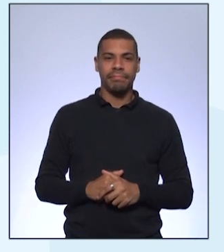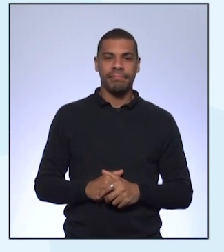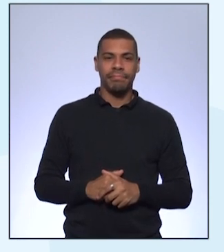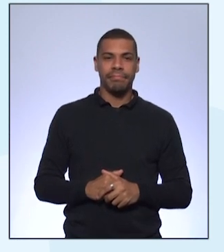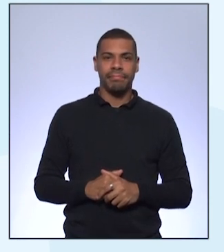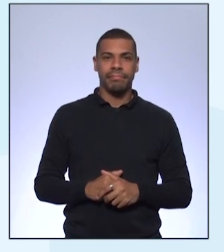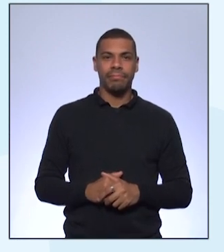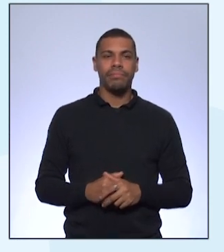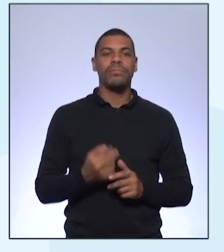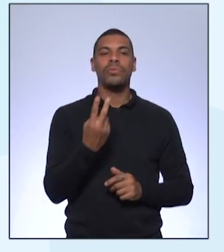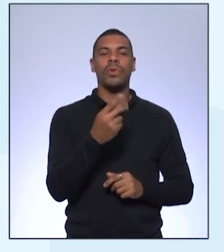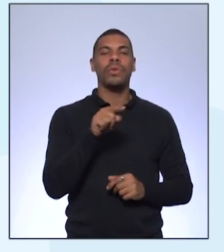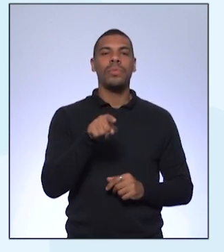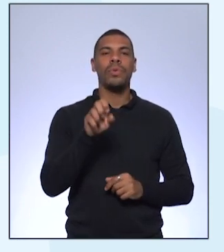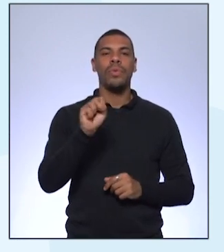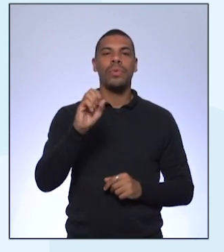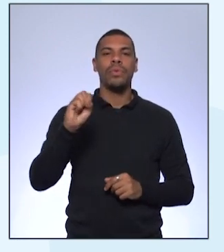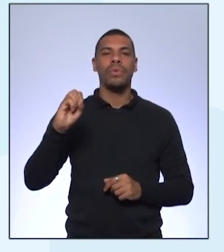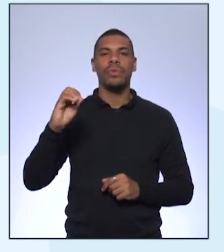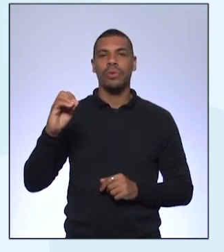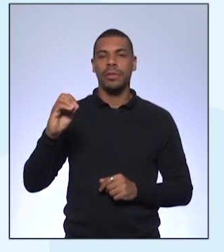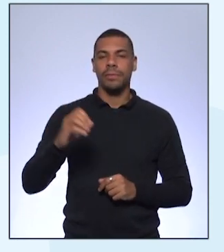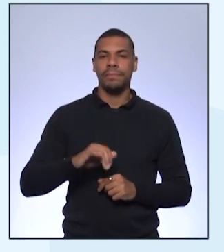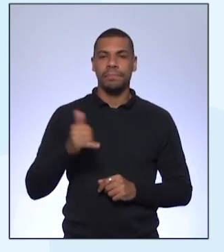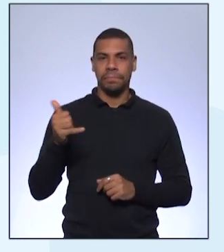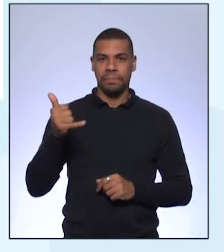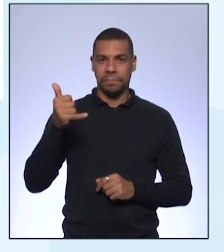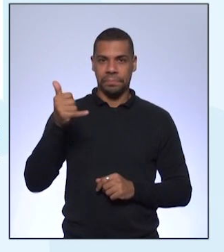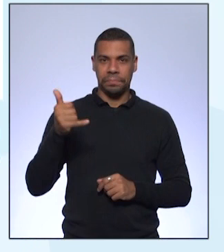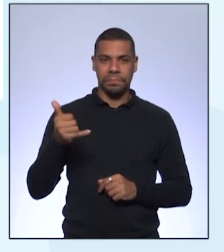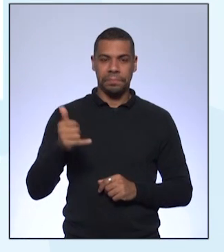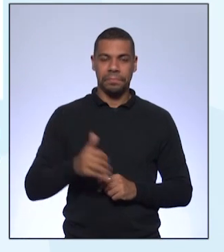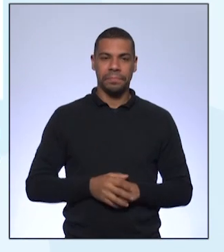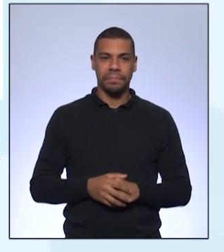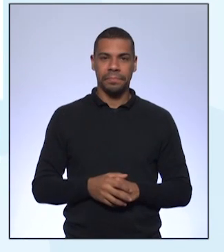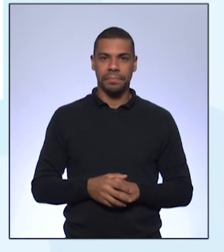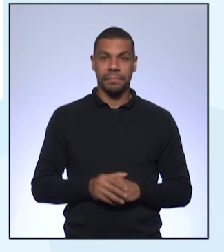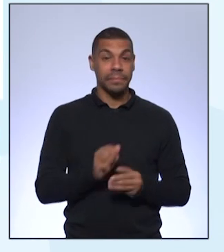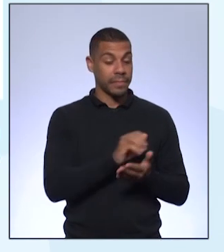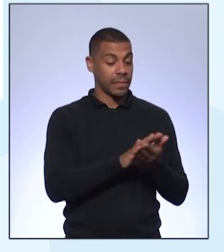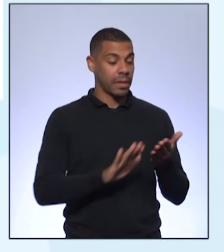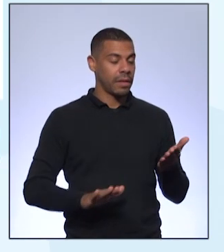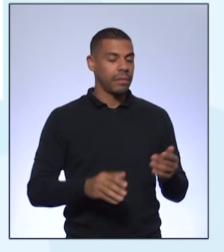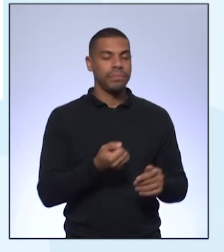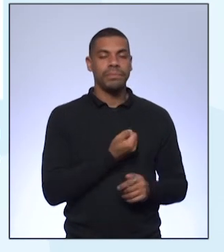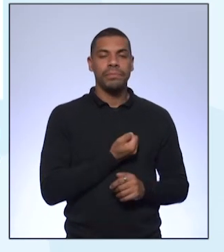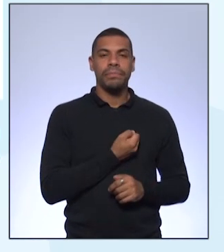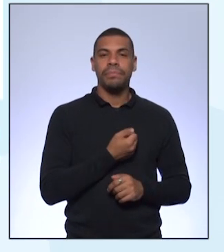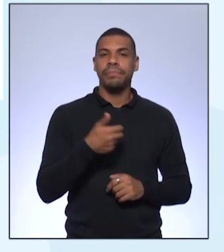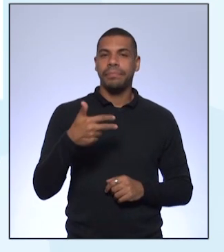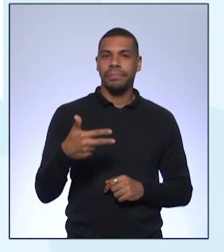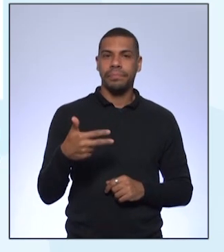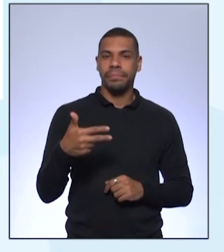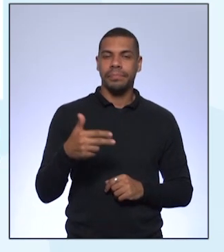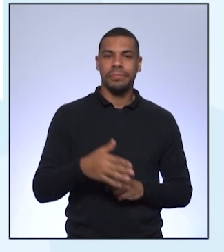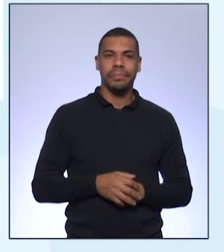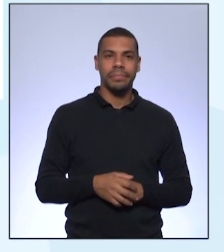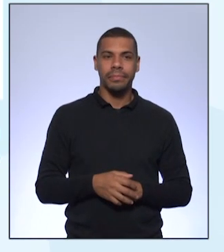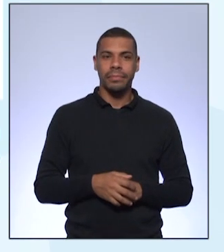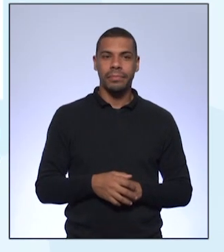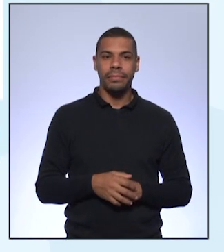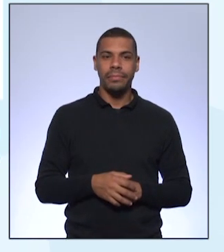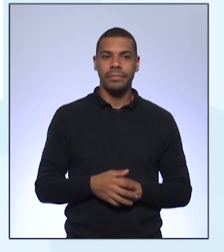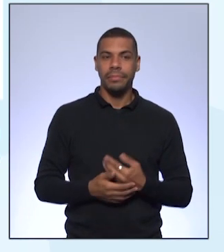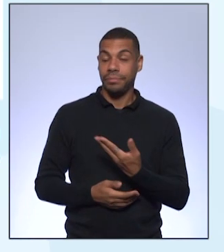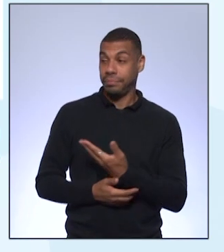é isso aí, 2.880. Essa é a resolução da atividade 2. Na sequência, olha o que acontece.